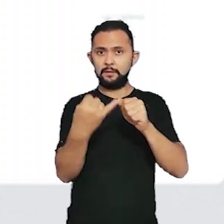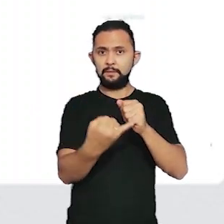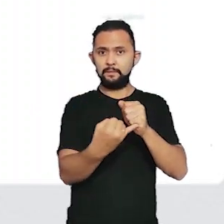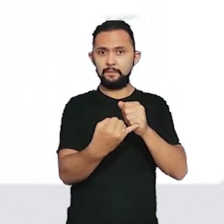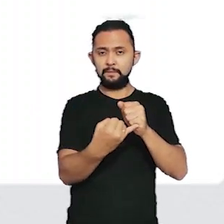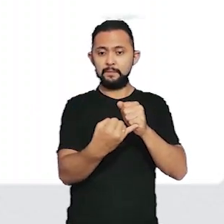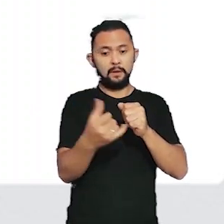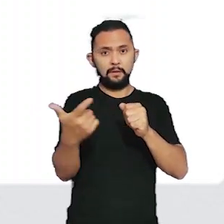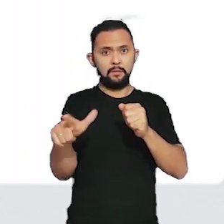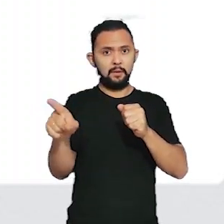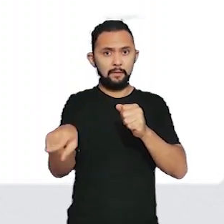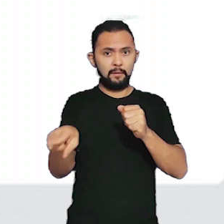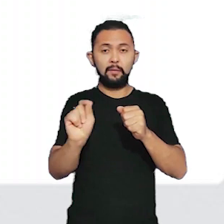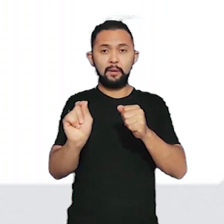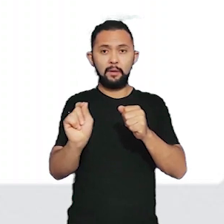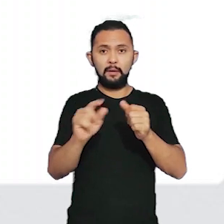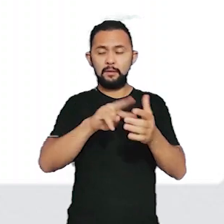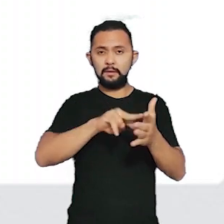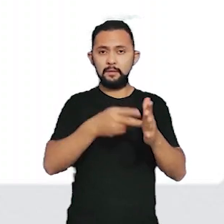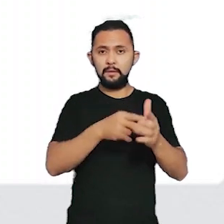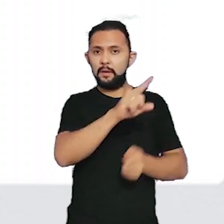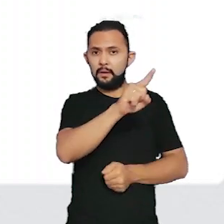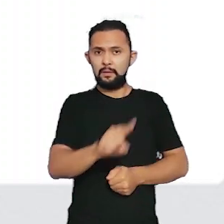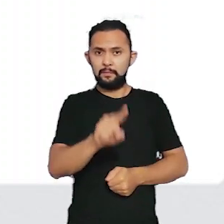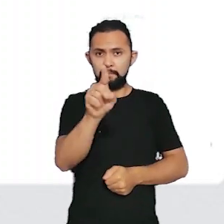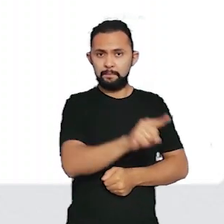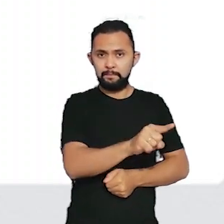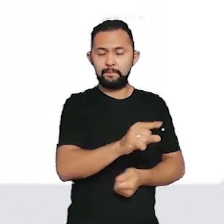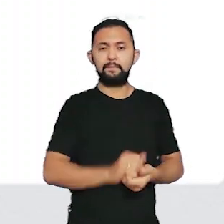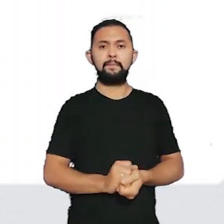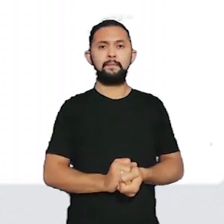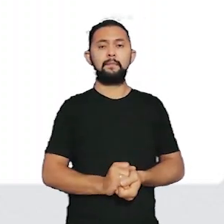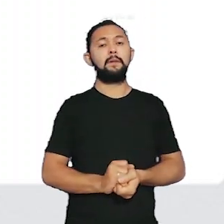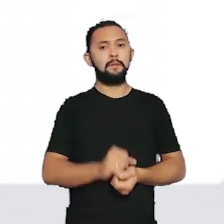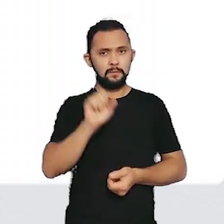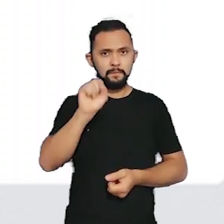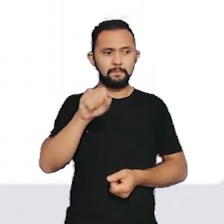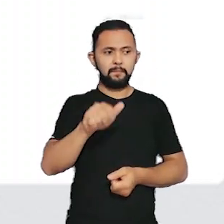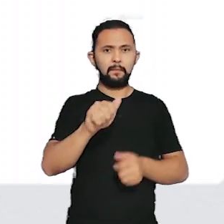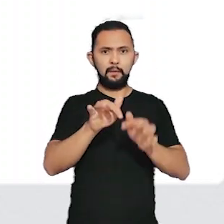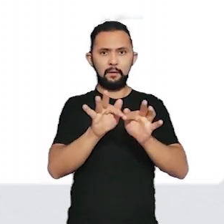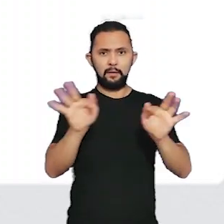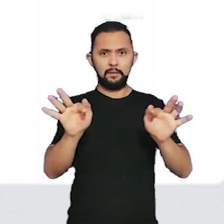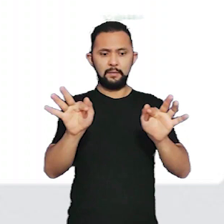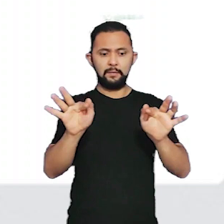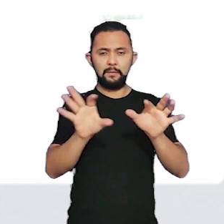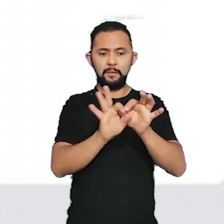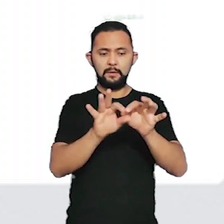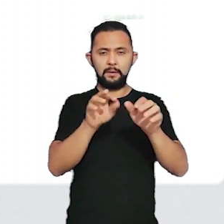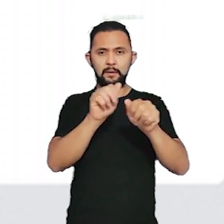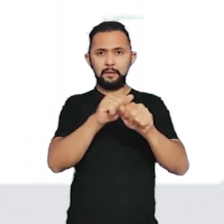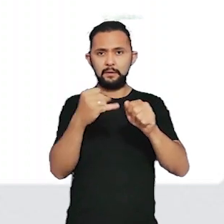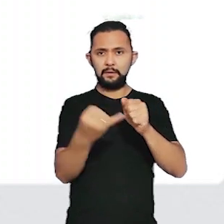adjetiva e não tem vírgula, ela é restritiva, tá? Oração subordinada adjetiva restritiva. Então, a